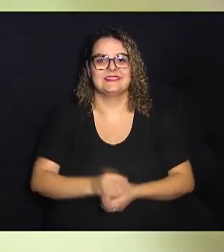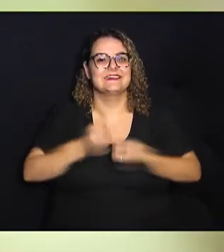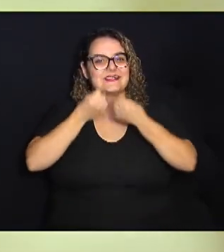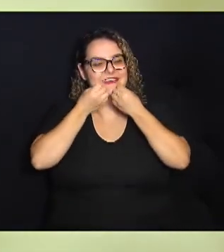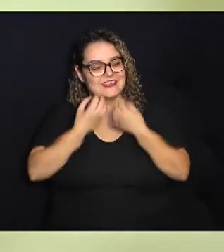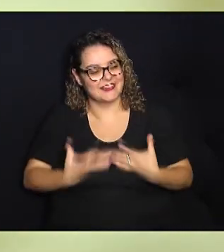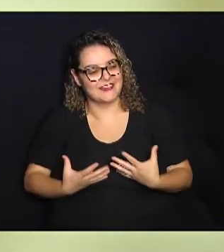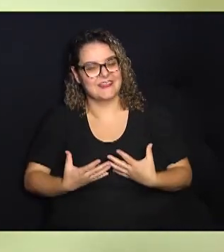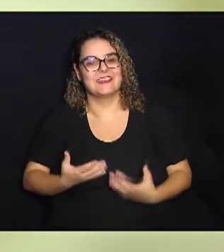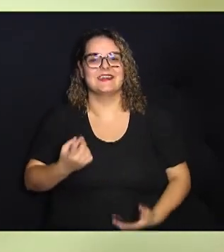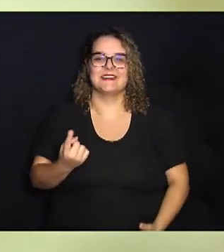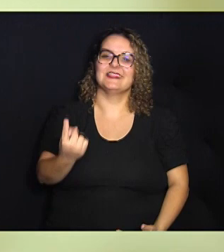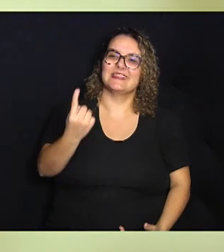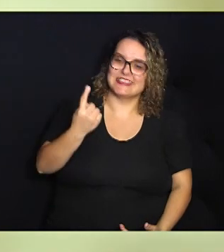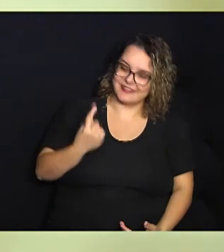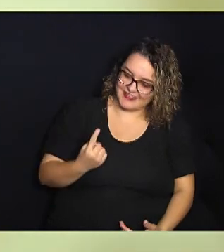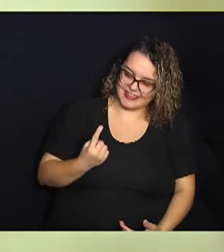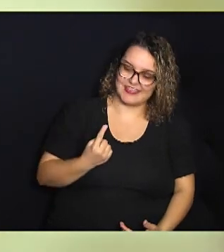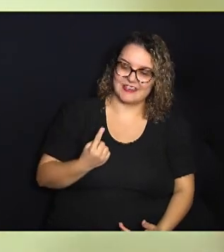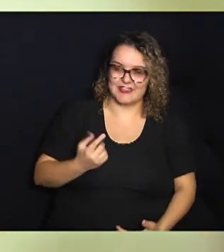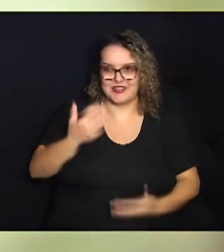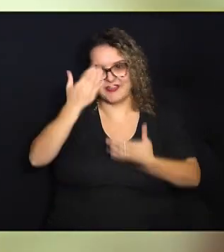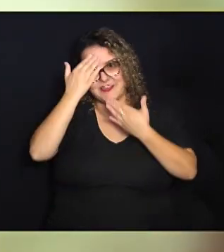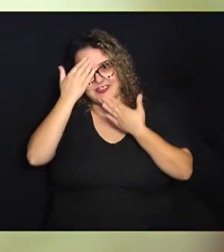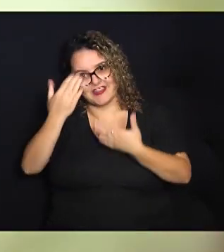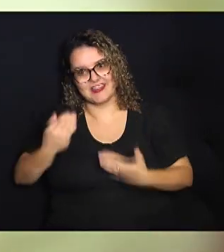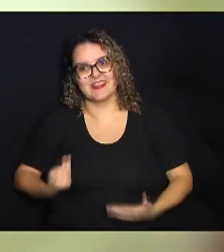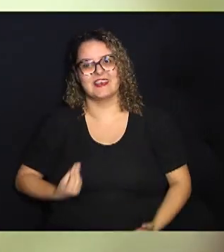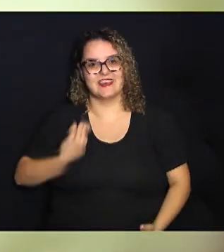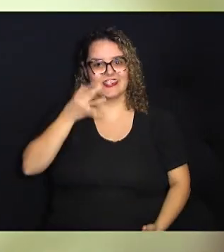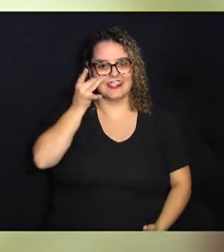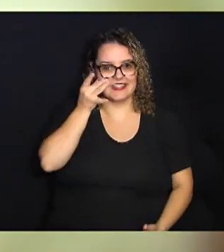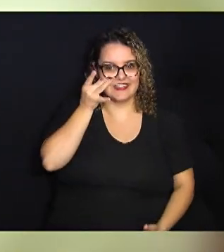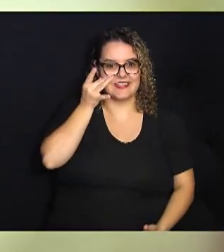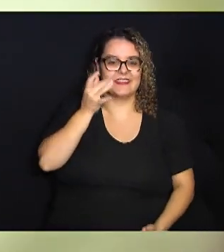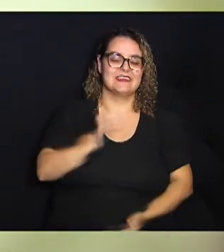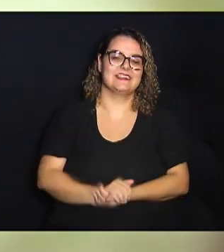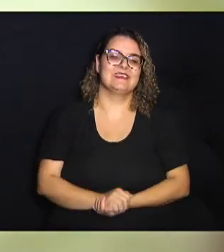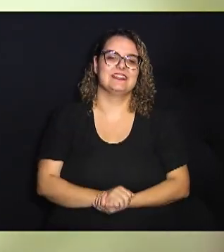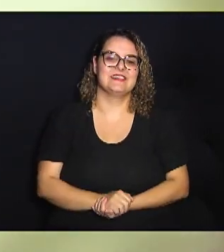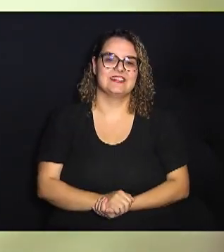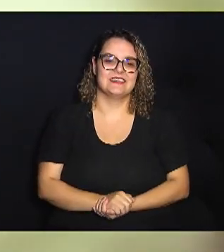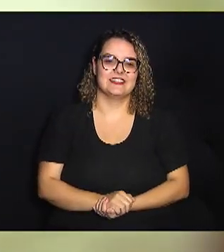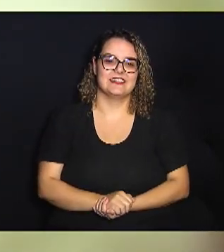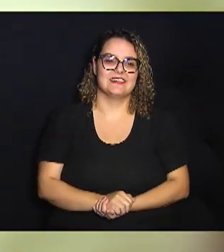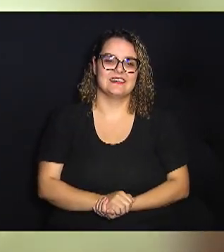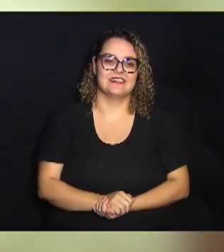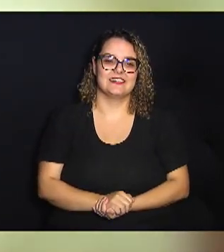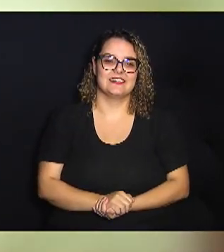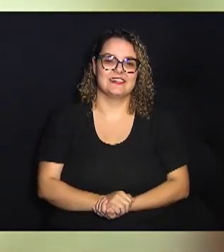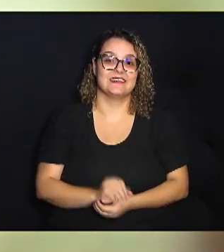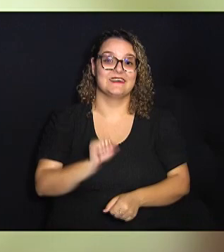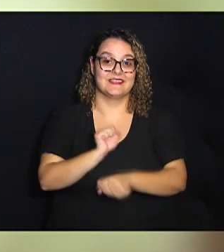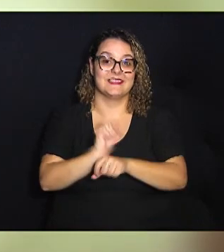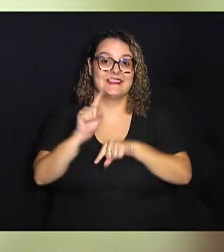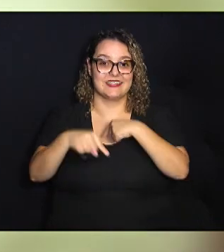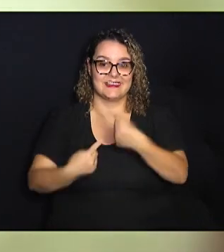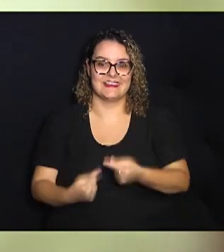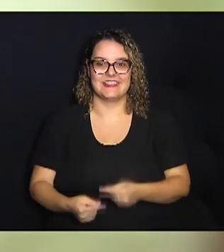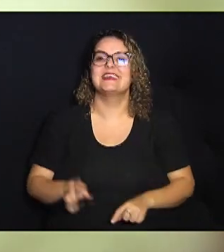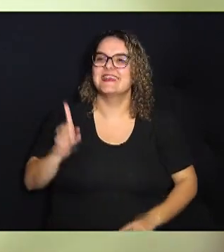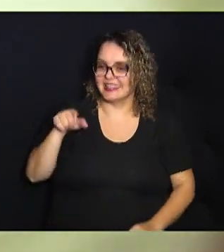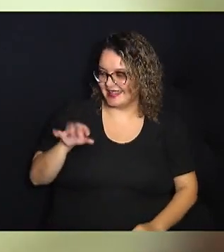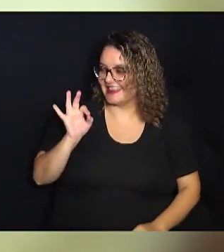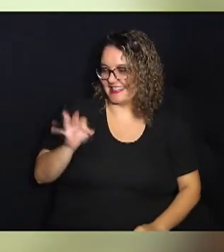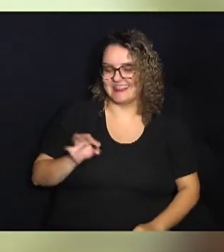que você veio. Obrigada pela presença. E vamos aguardar o próximo. É isso.